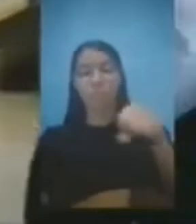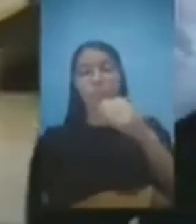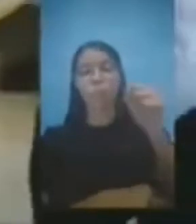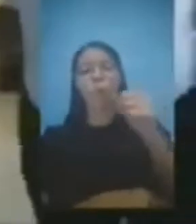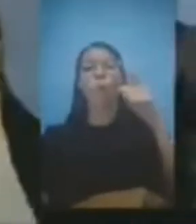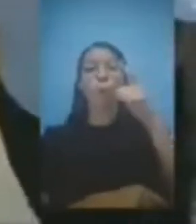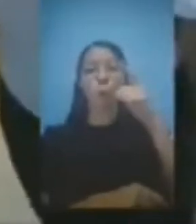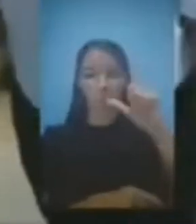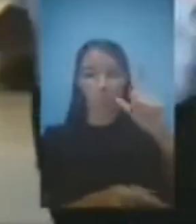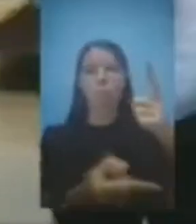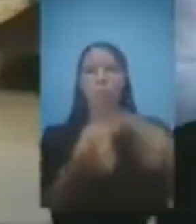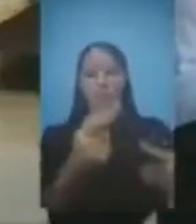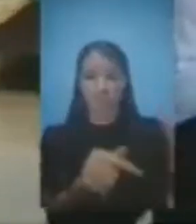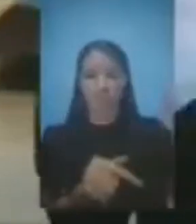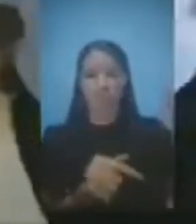fisioterapia conseguimos